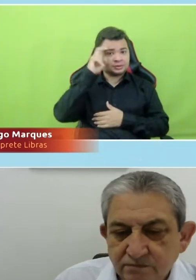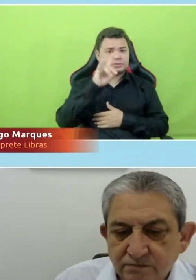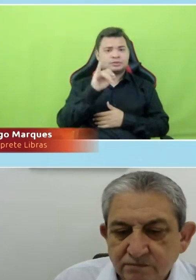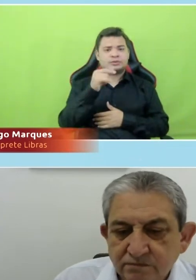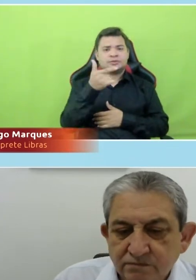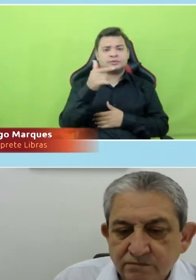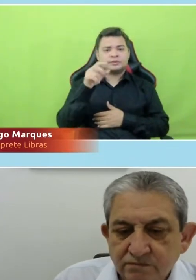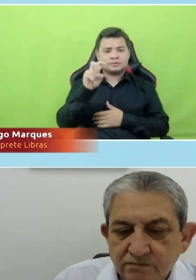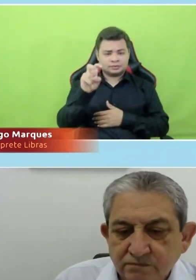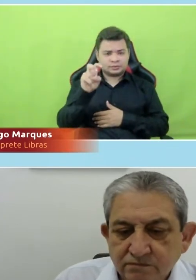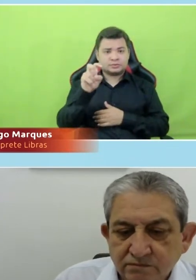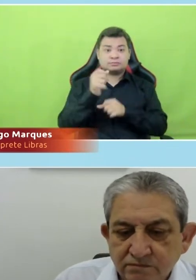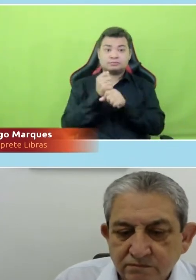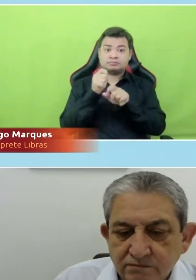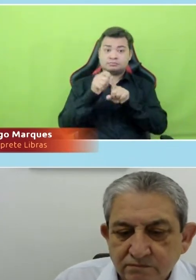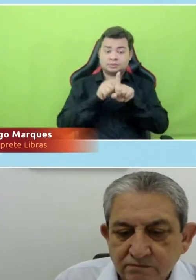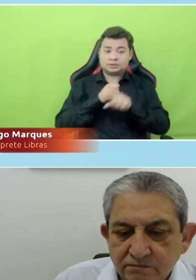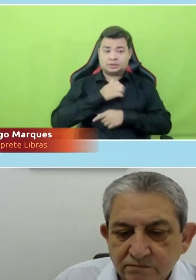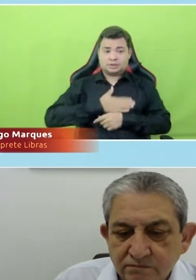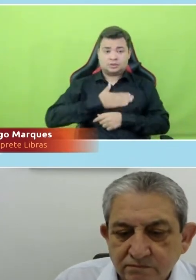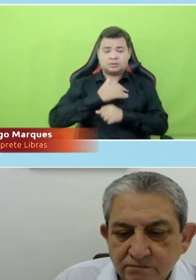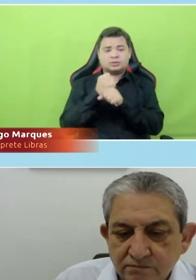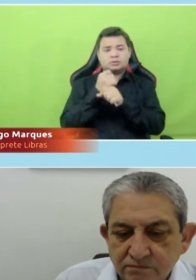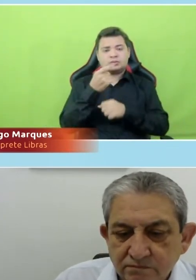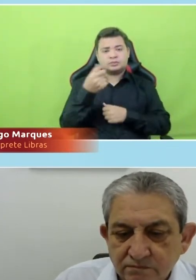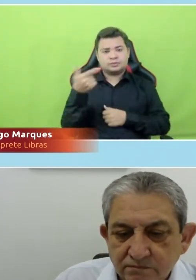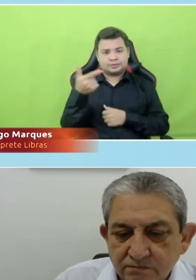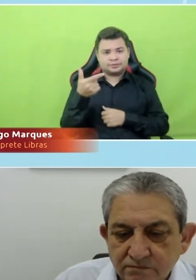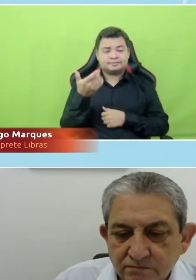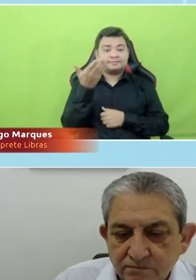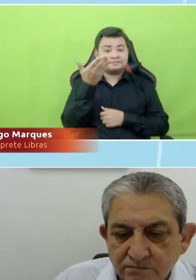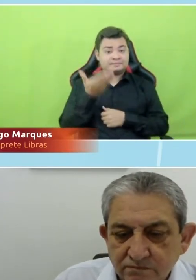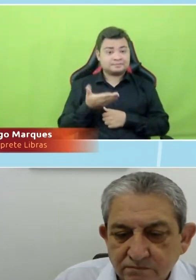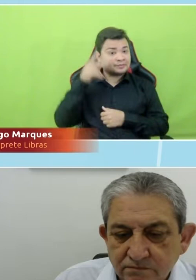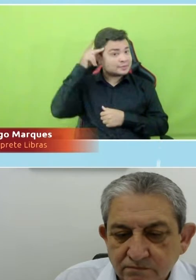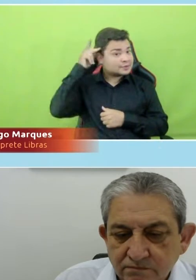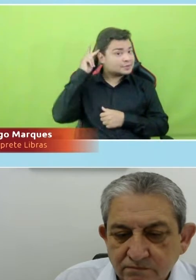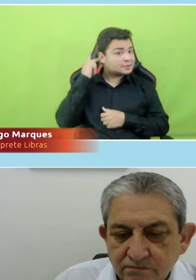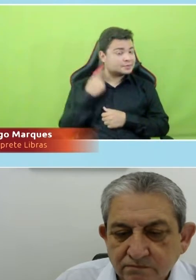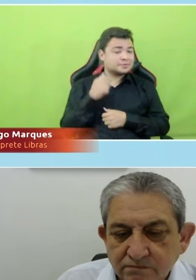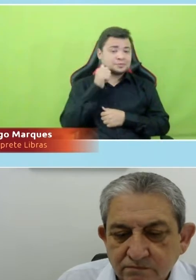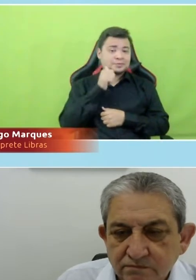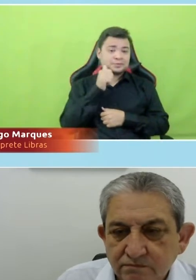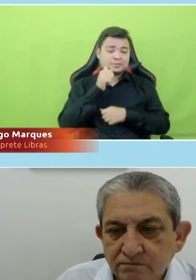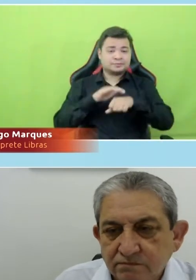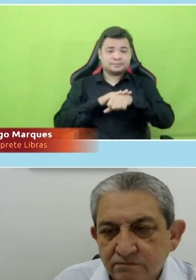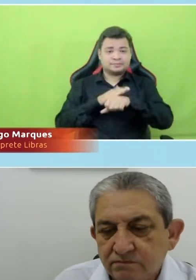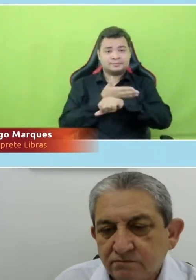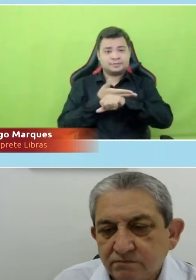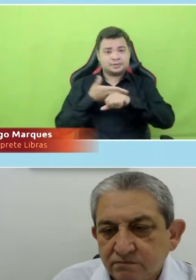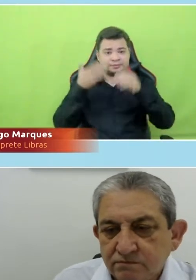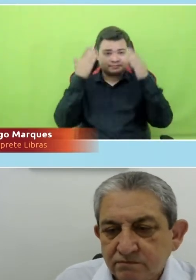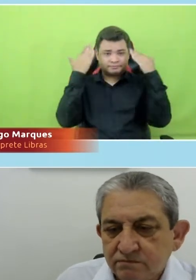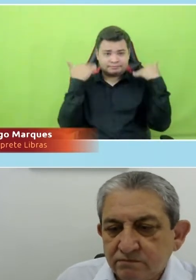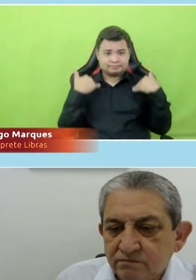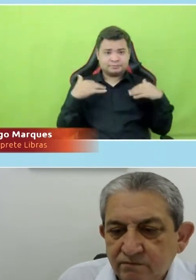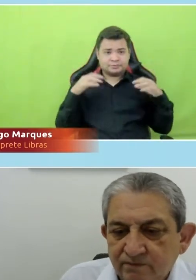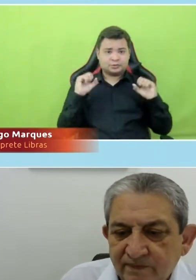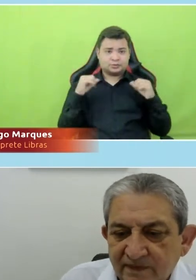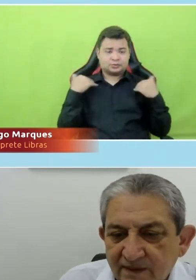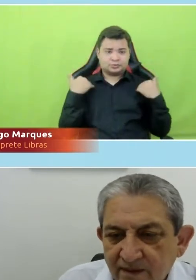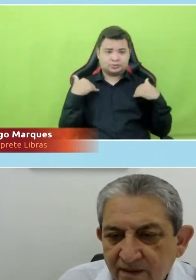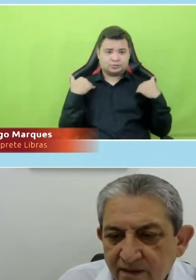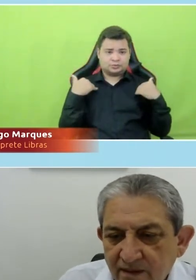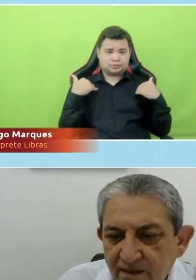de 2022. Eu sou a Camila Maia, uma mulher branca, de cabelos escuros na altura dos ombros, visto uma